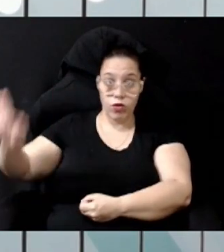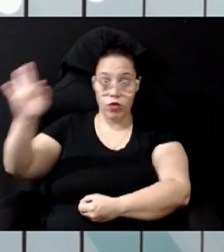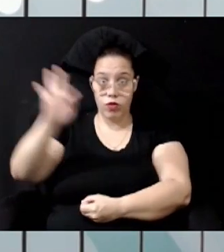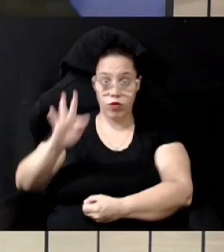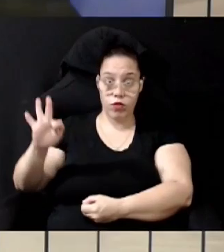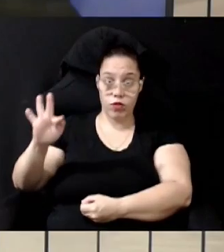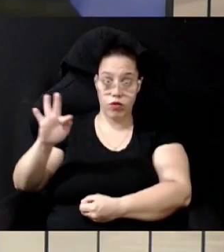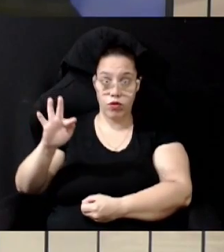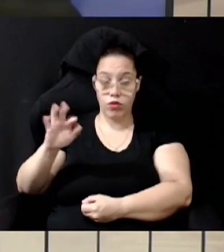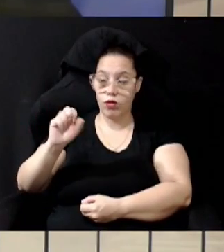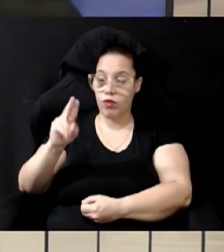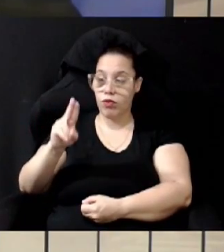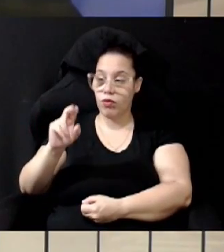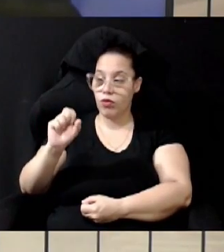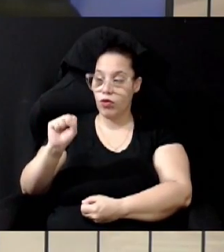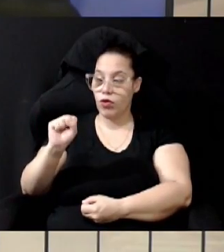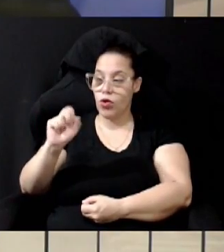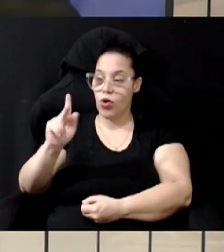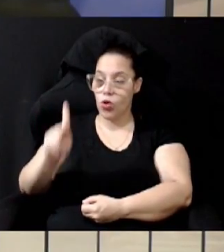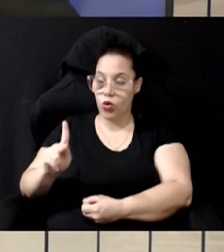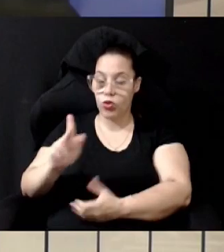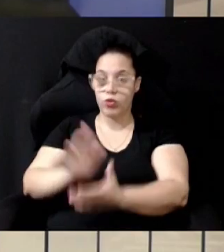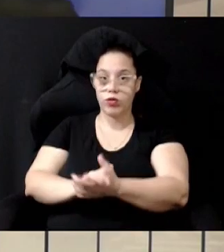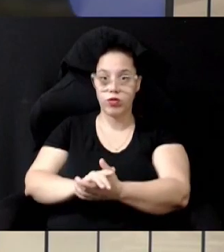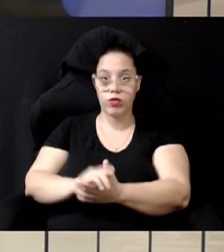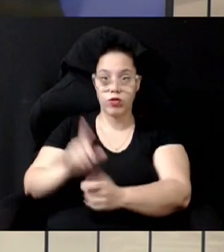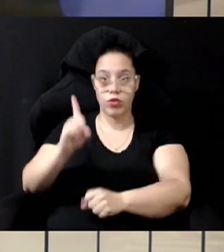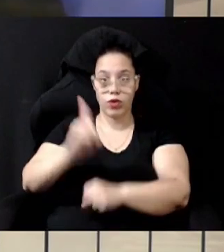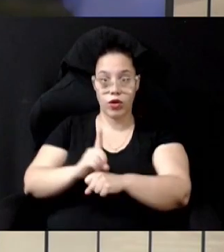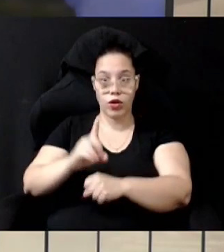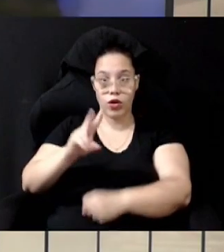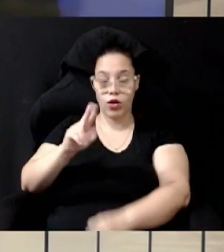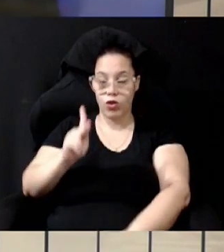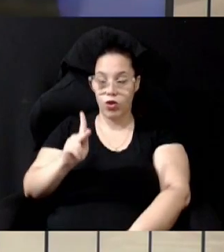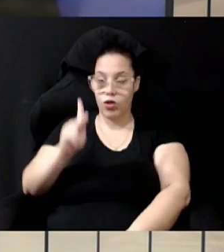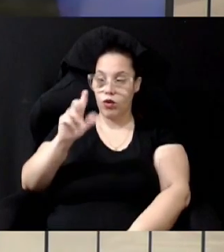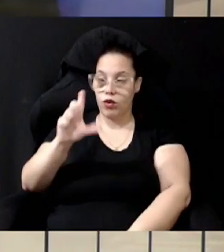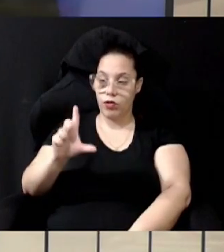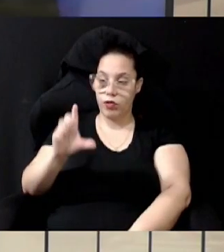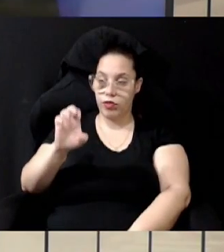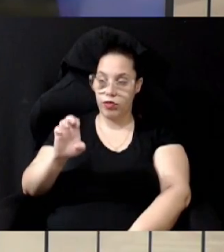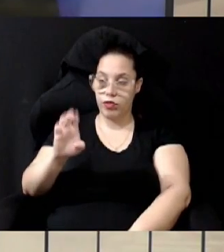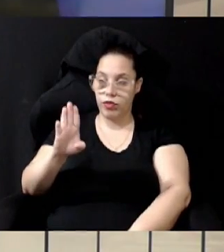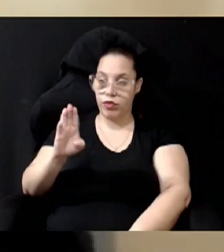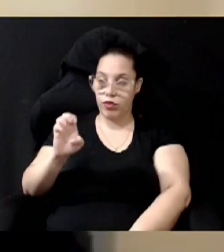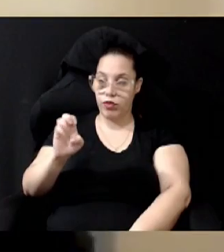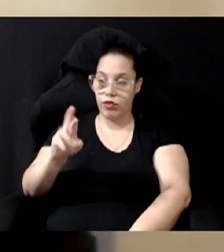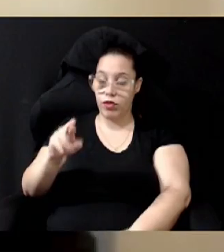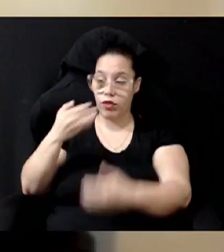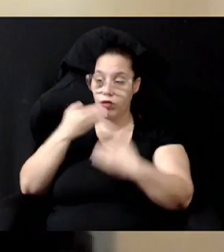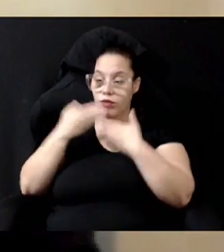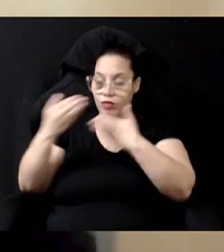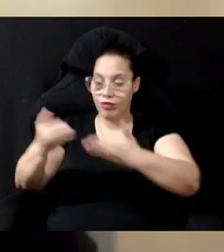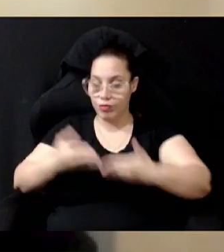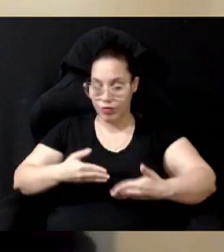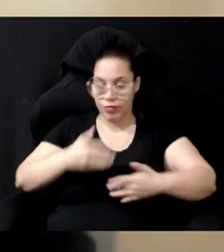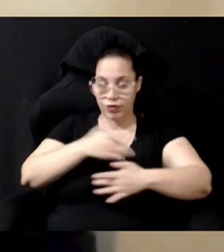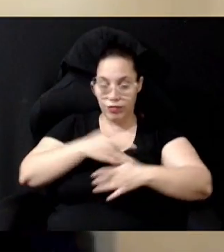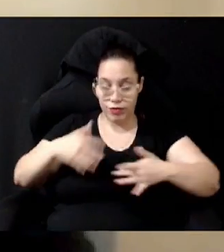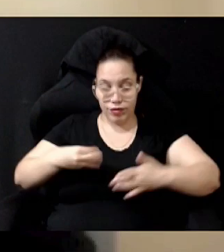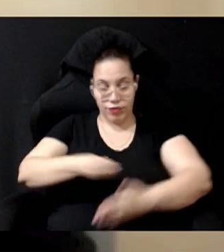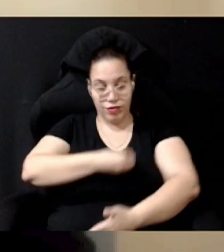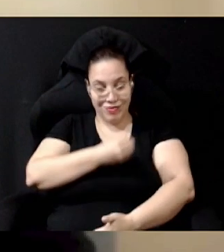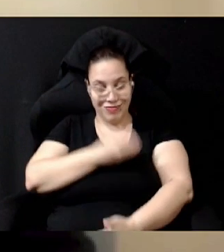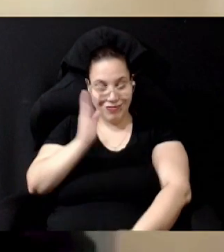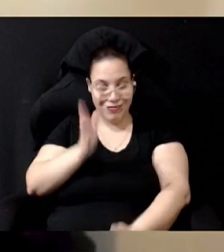USP. Dr. Kleber, muito obrigada pela sua participação aqui no Saúde é Vida. Obrigado a vocês, uma